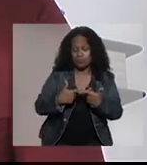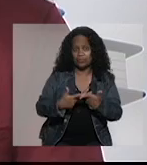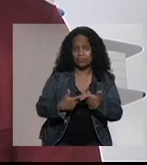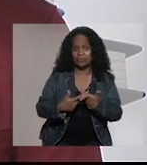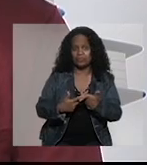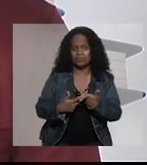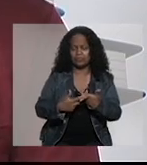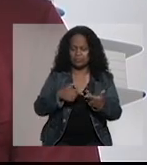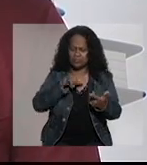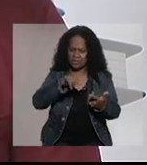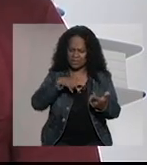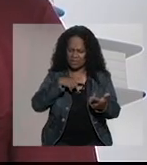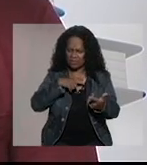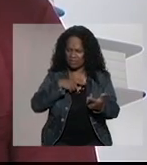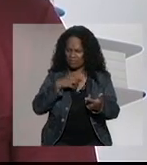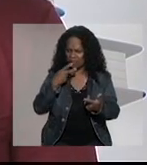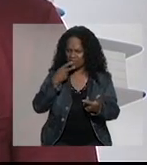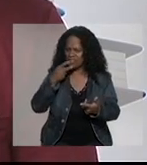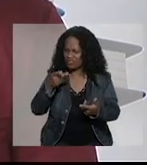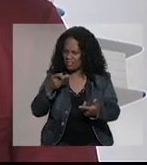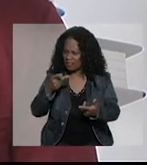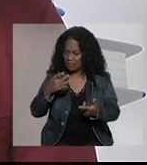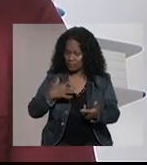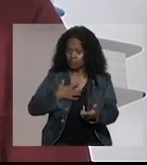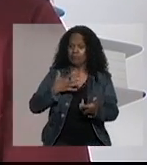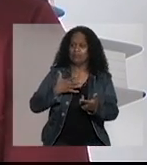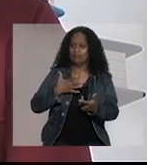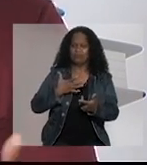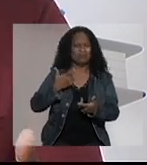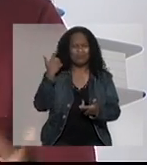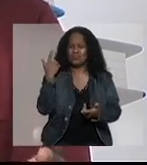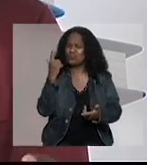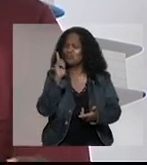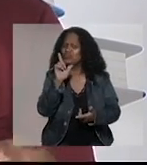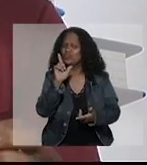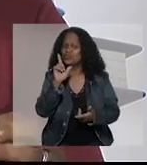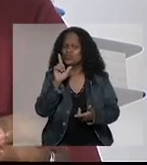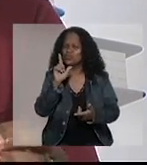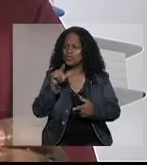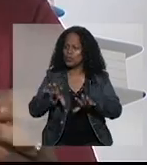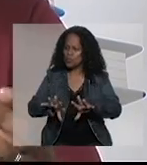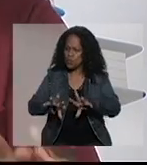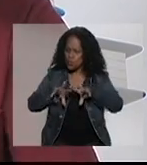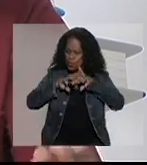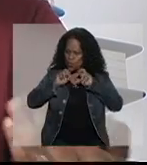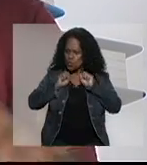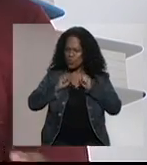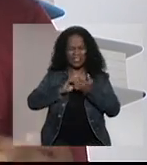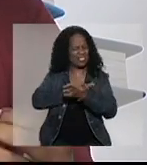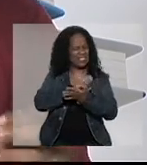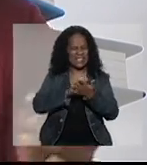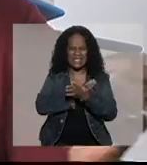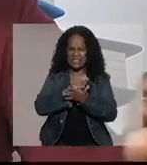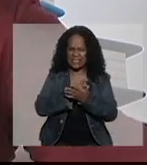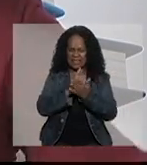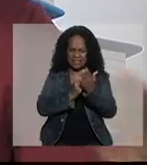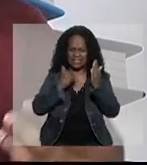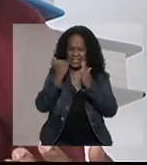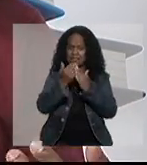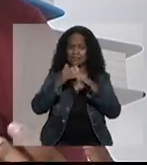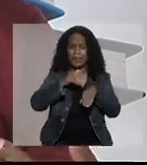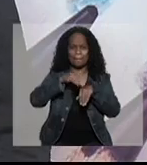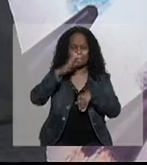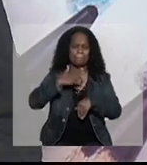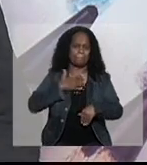alguma ideologia que eu tenha, se aquilo só vai gerar um choque, se eu não vou conseguir extrair nada da discordância